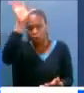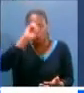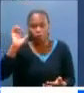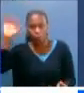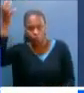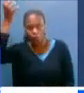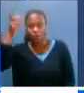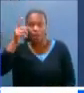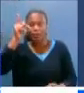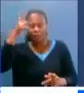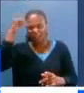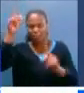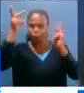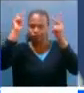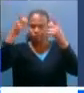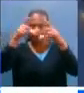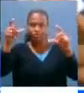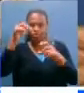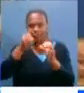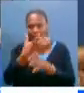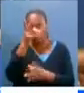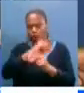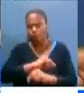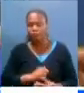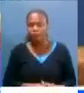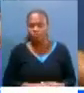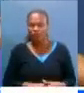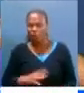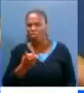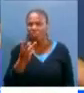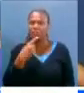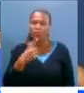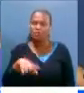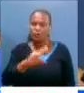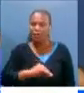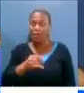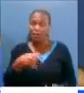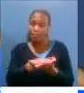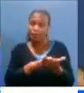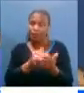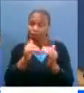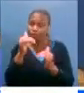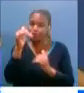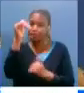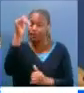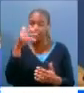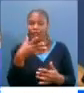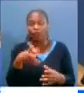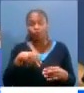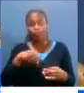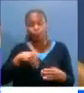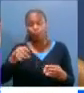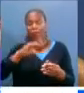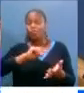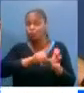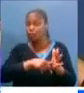Ministro da Cultura e Indústrias Criativas. Nós quase triplicamos. Basicamente, nós temos estado em crescendo nesse sentido. Recebemos mais projetos